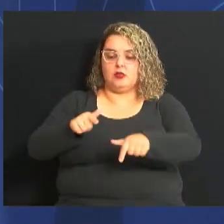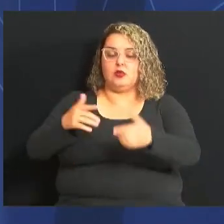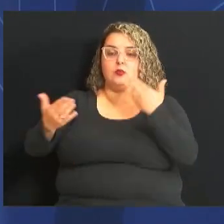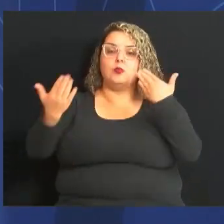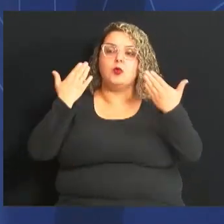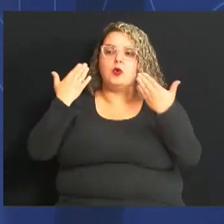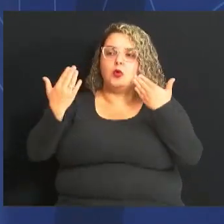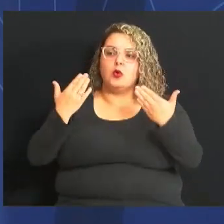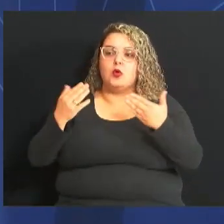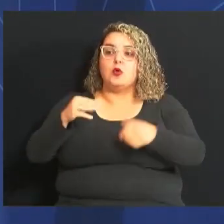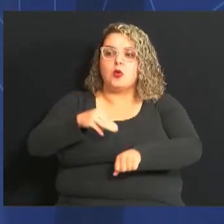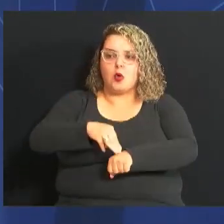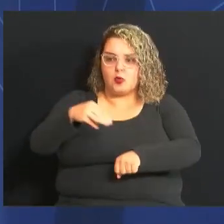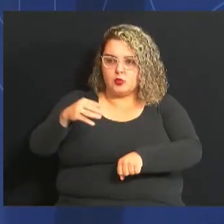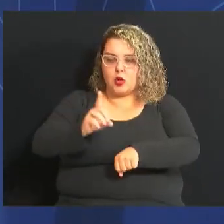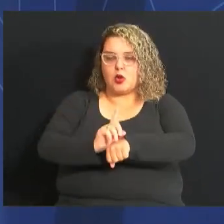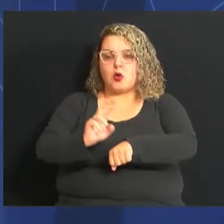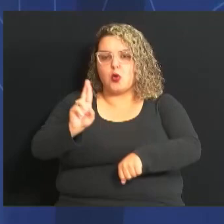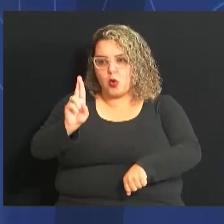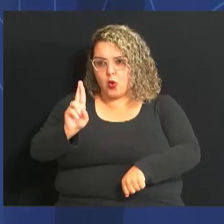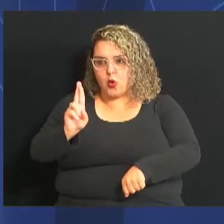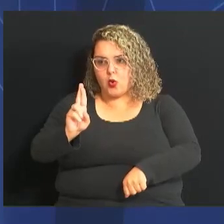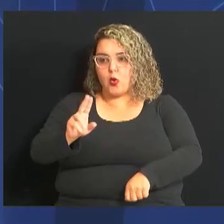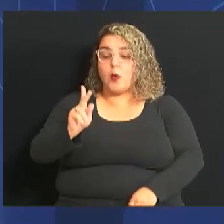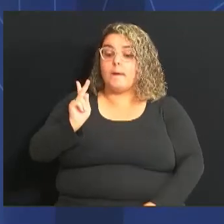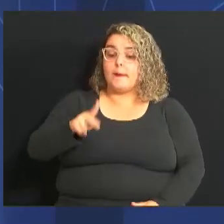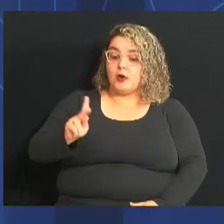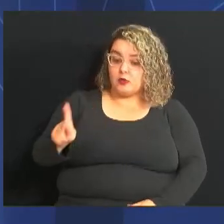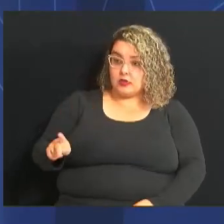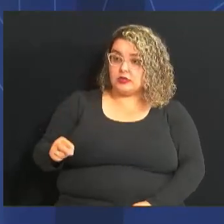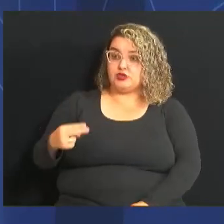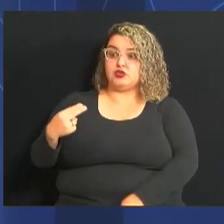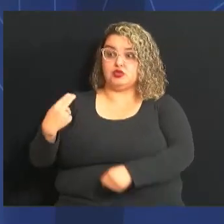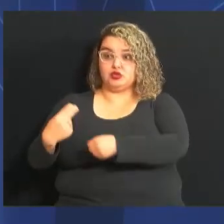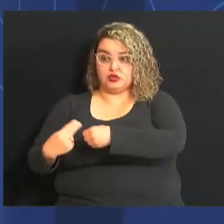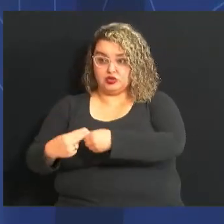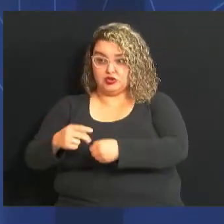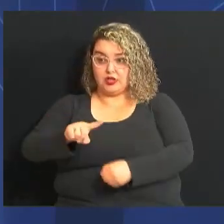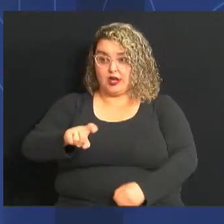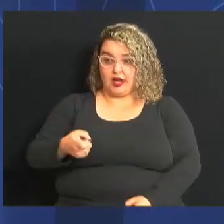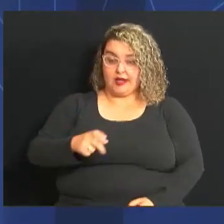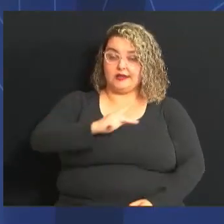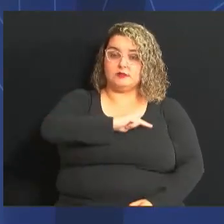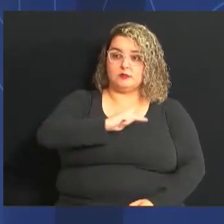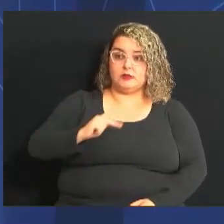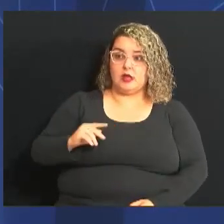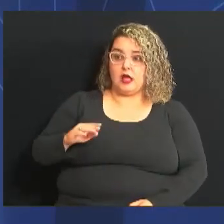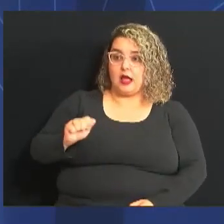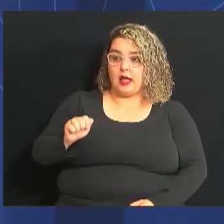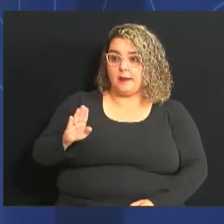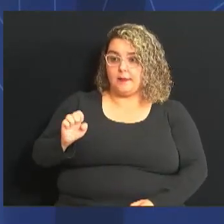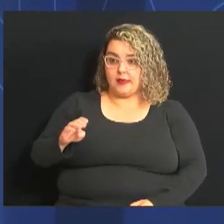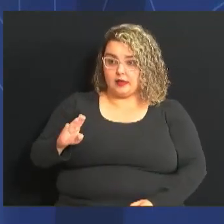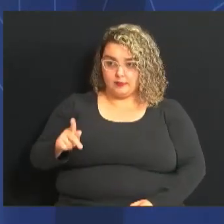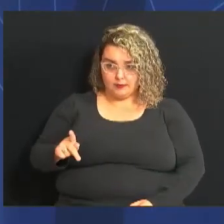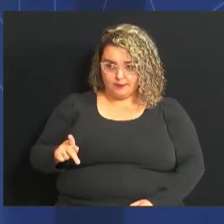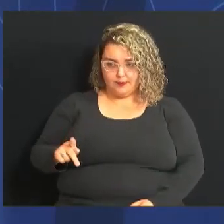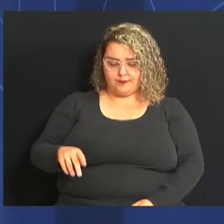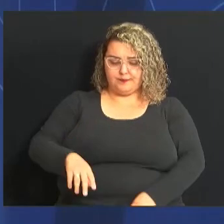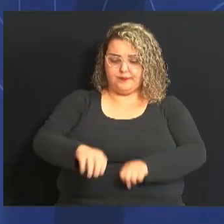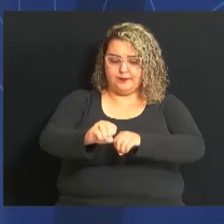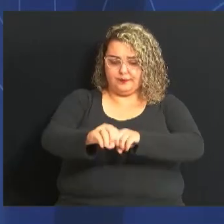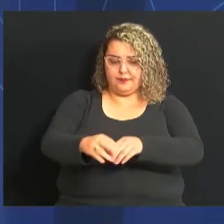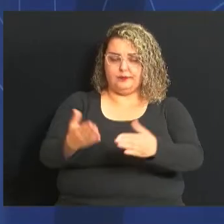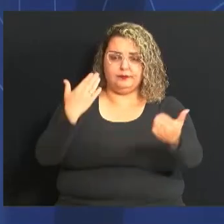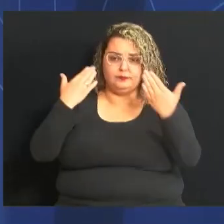com mestrado, doutorado, professora da Unicamp, ex-presidente da ABEP, Associação Brasileira de Ensino de